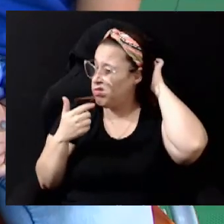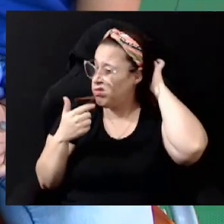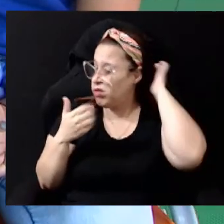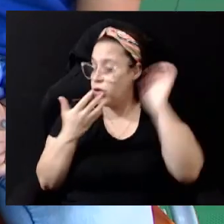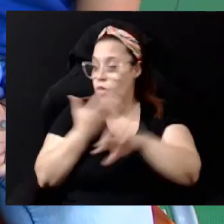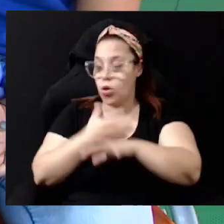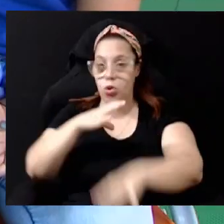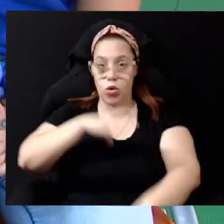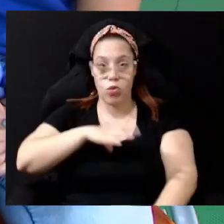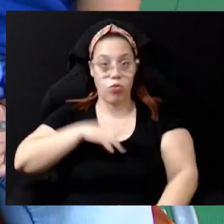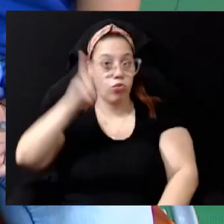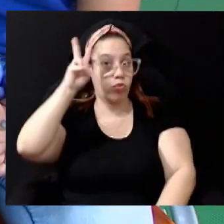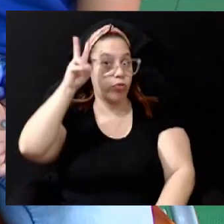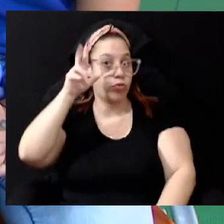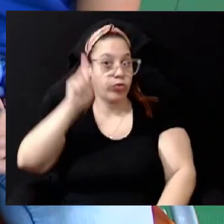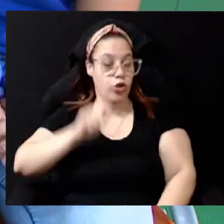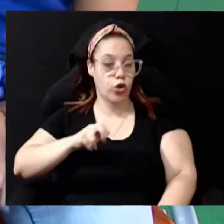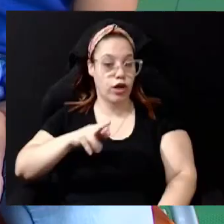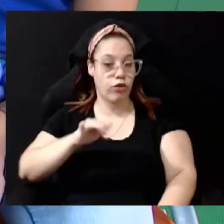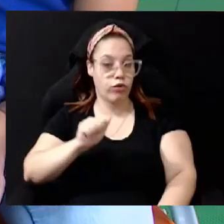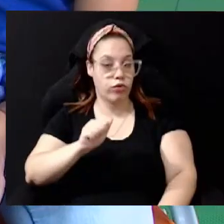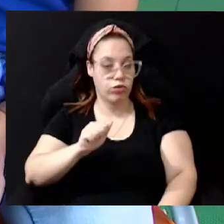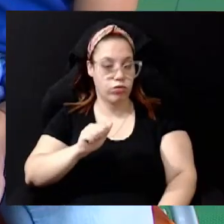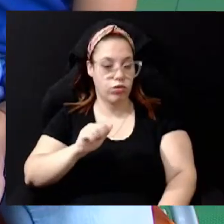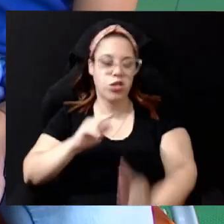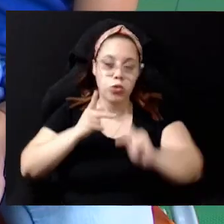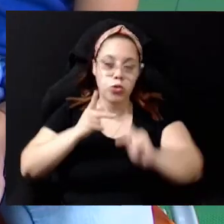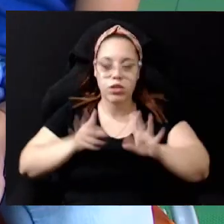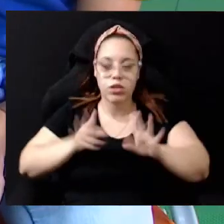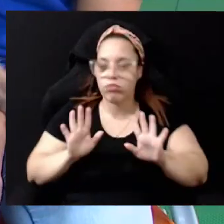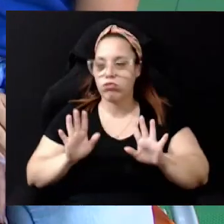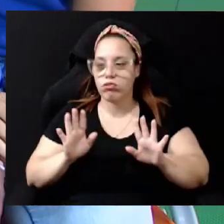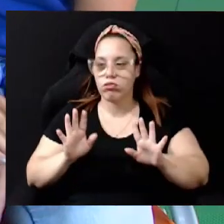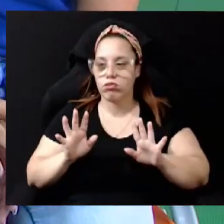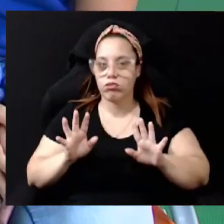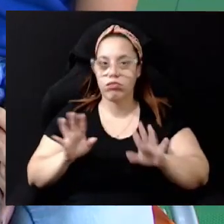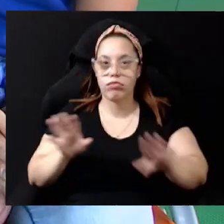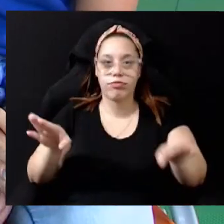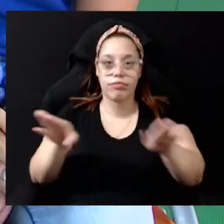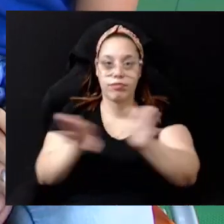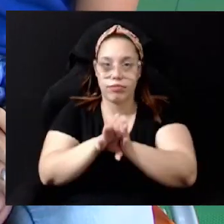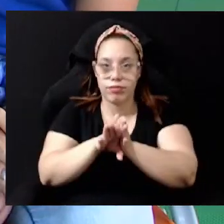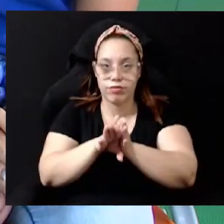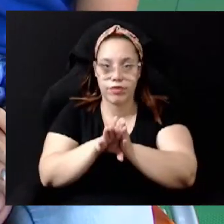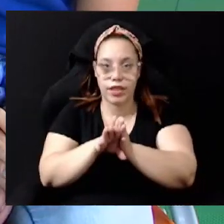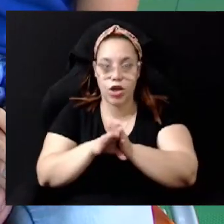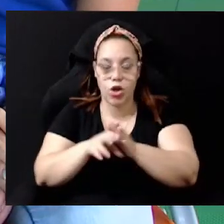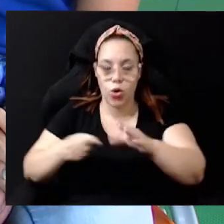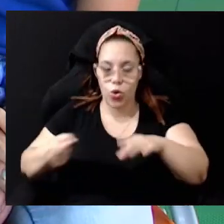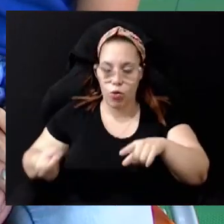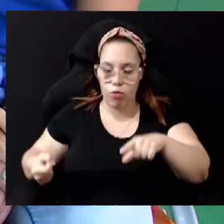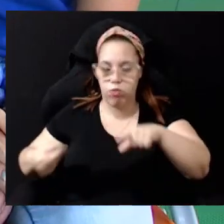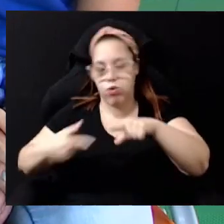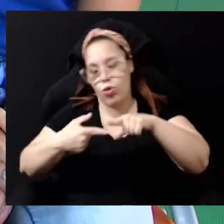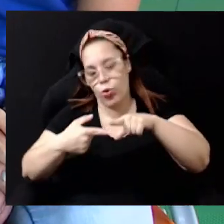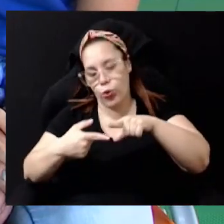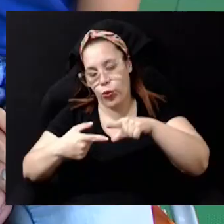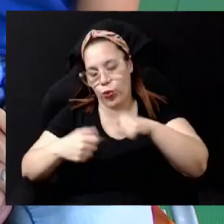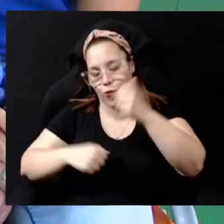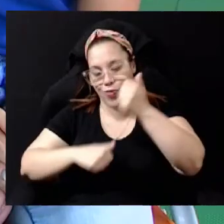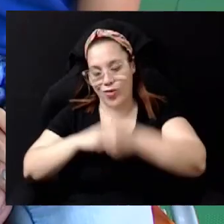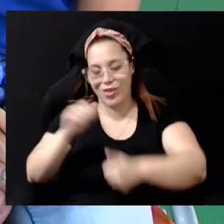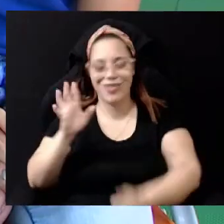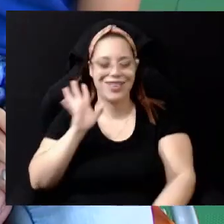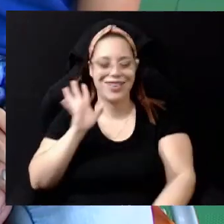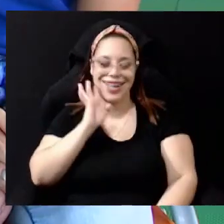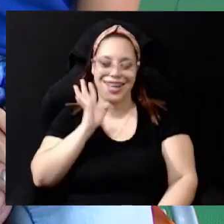que eu adorava, tipo português, história, geografia, sempre mais na área de humanas, mas quando chegava o momento de jogar futebol, de educação